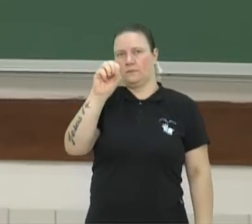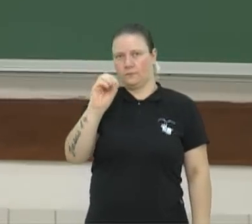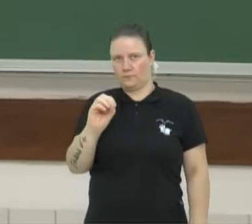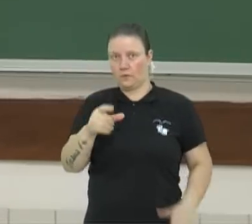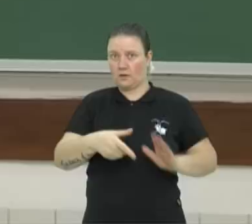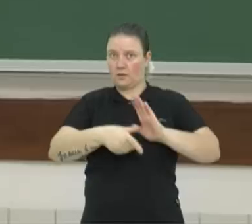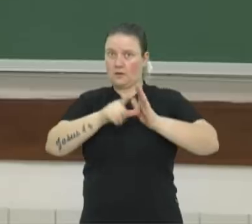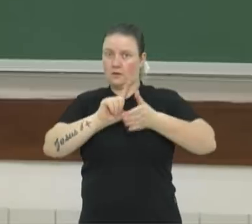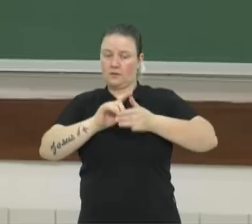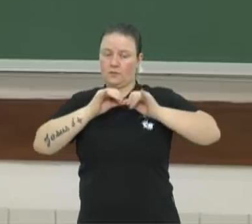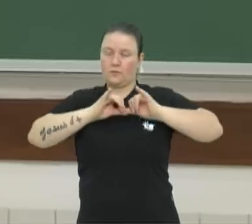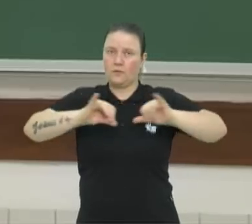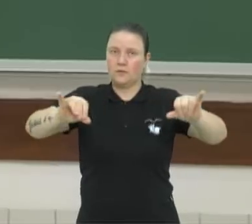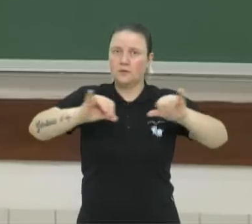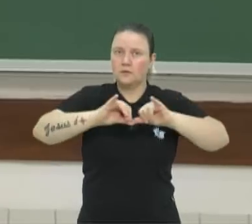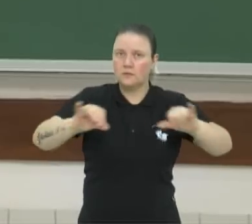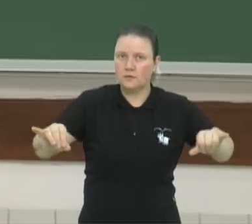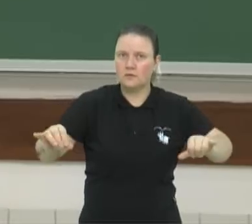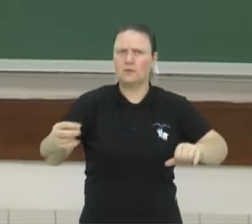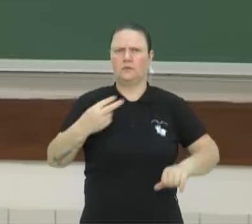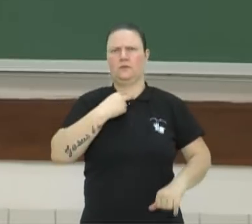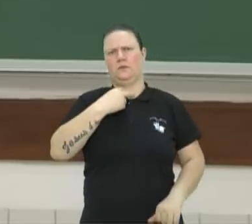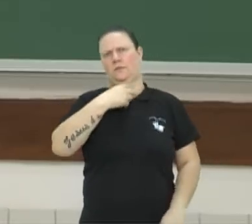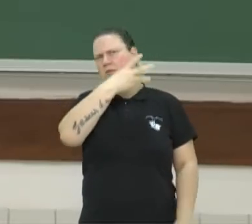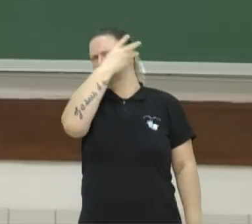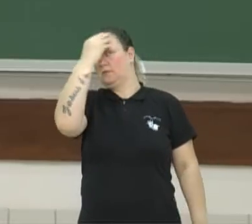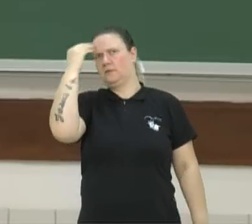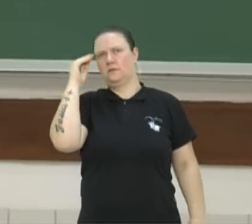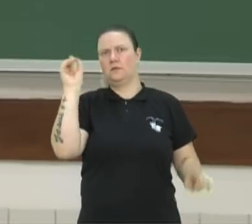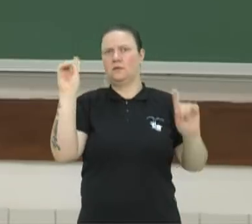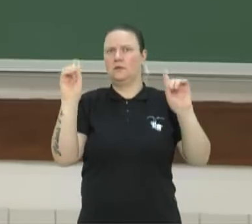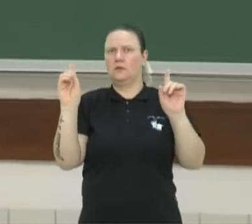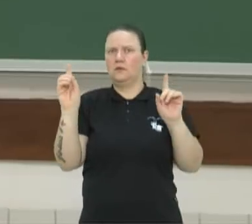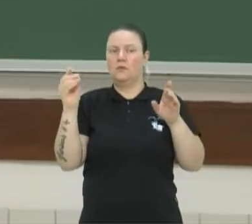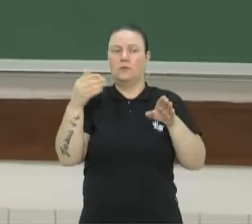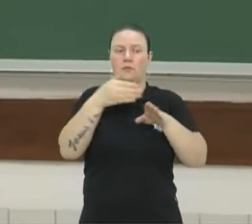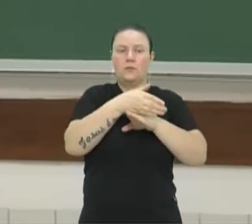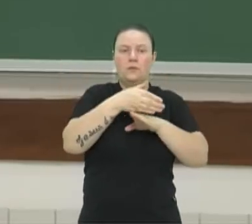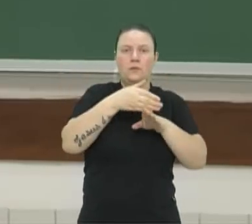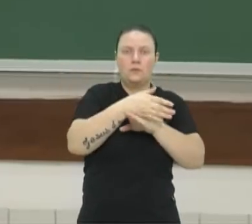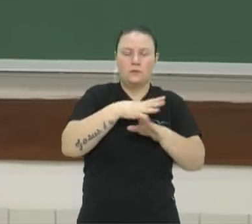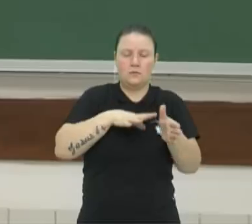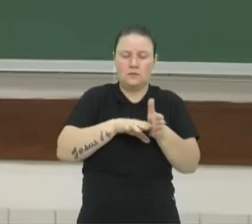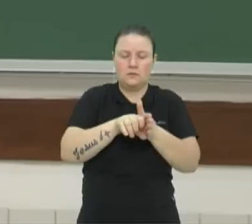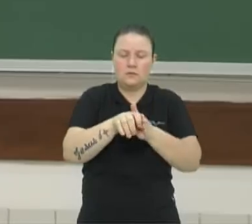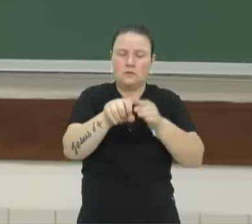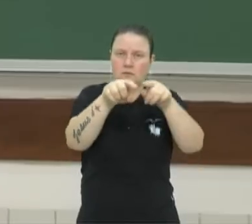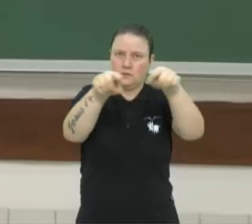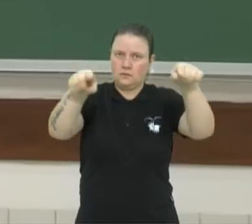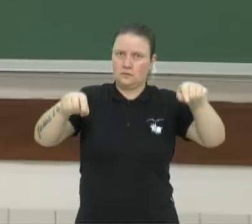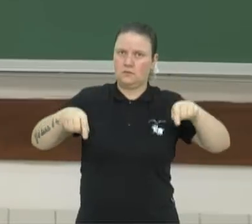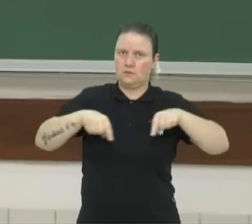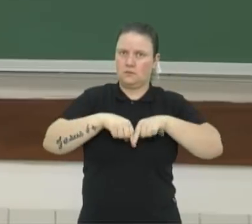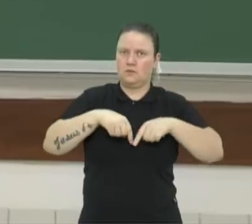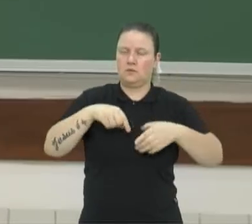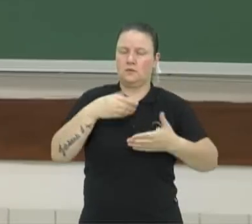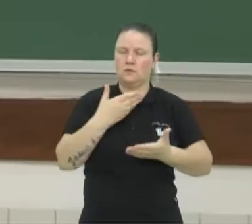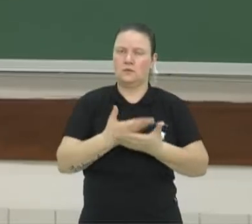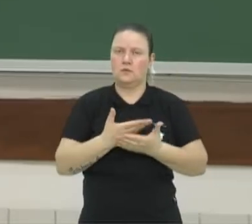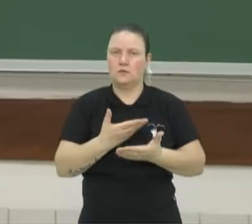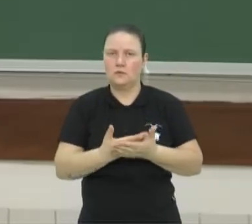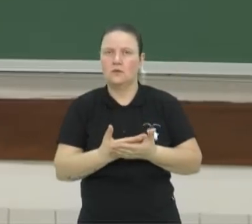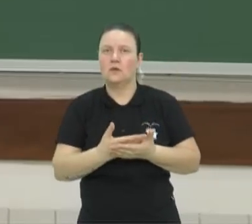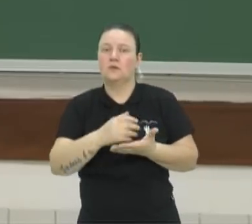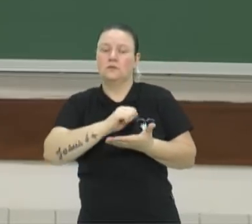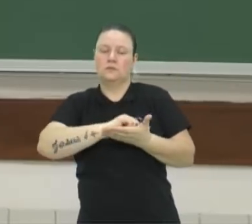àqueles recadinhos para você não esquecer de acessar o Classroom e realizar a sua atividade de hoje de